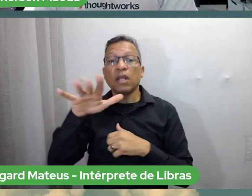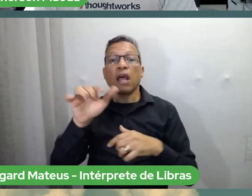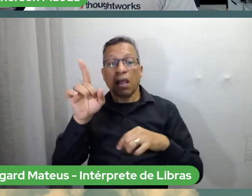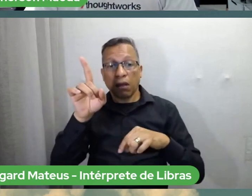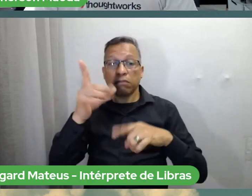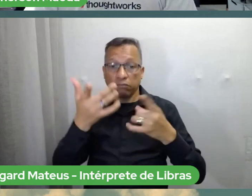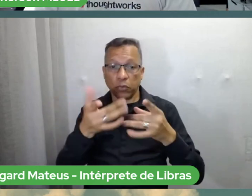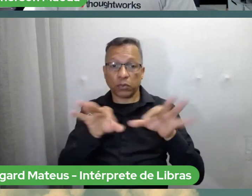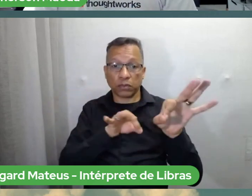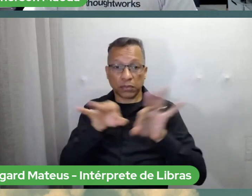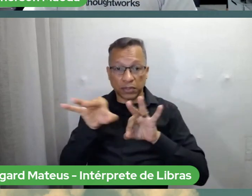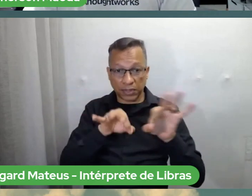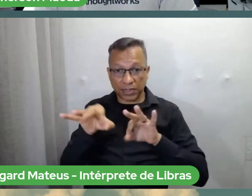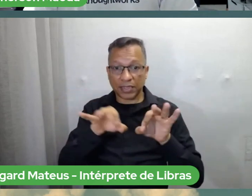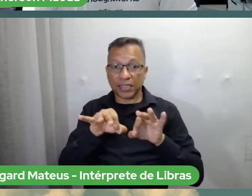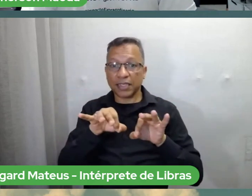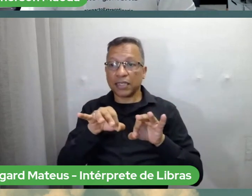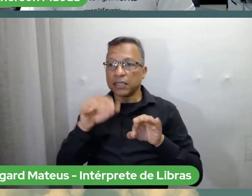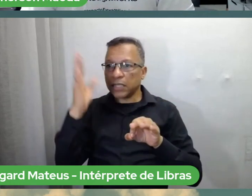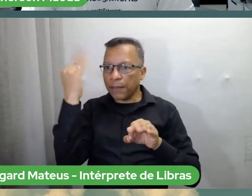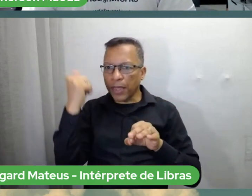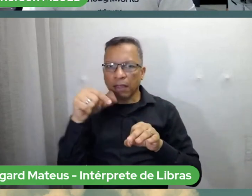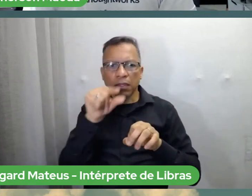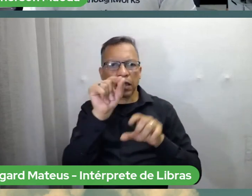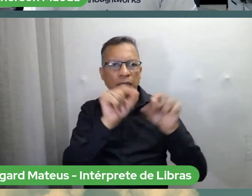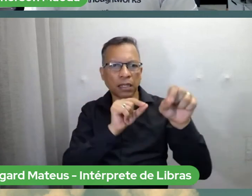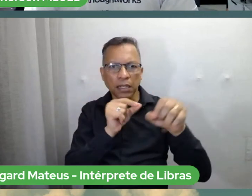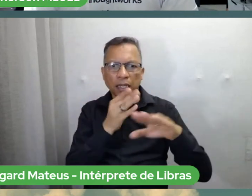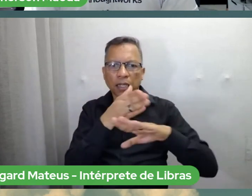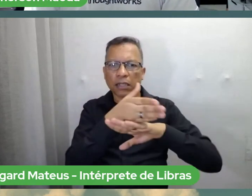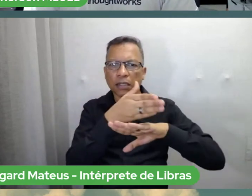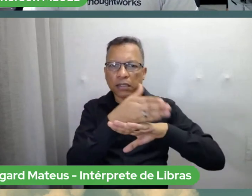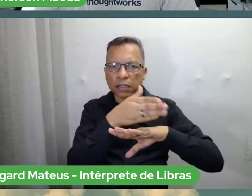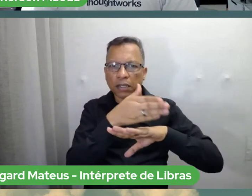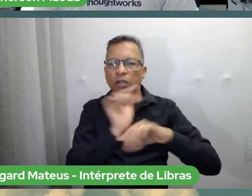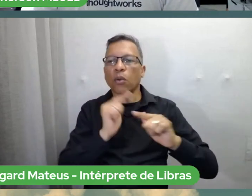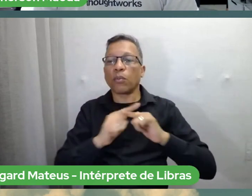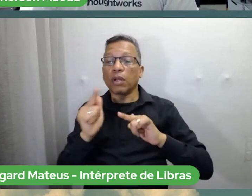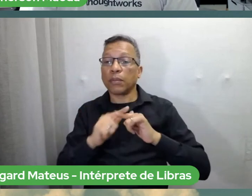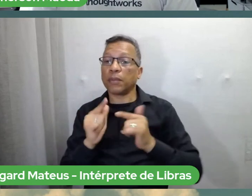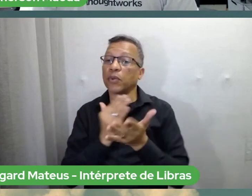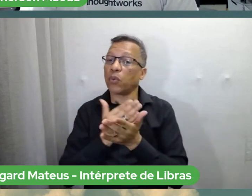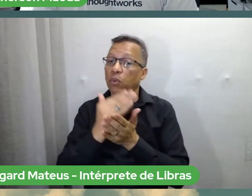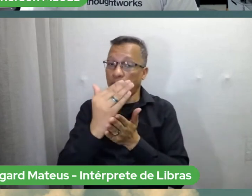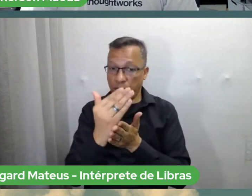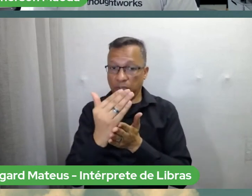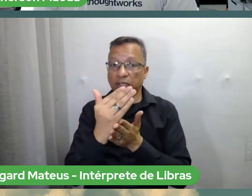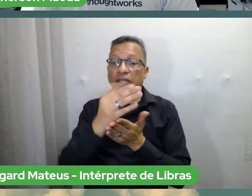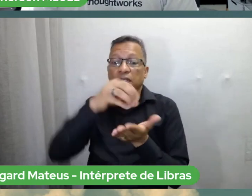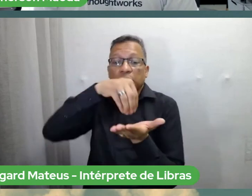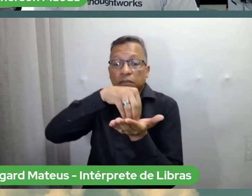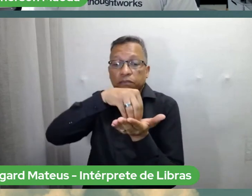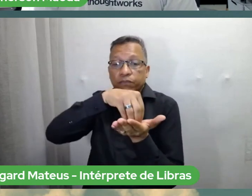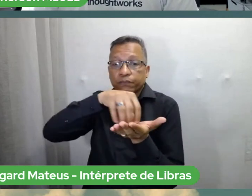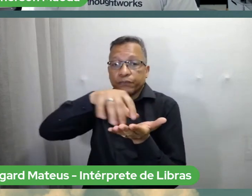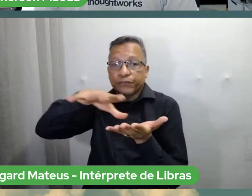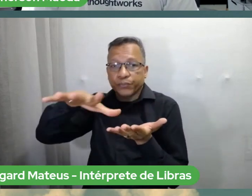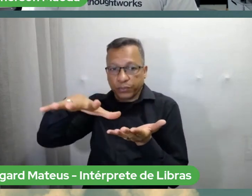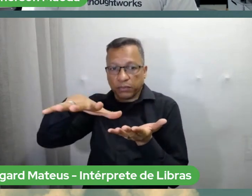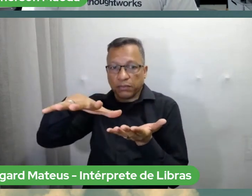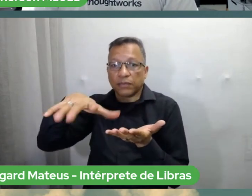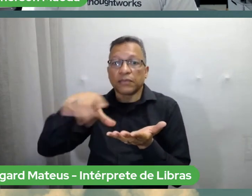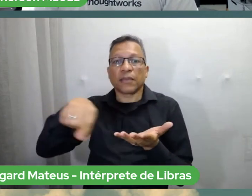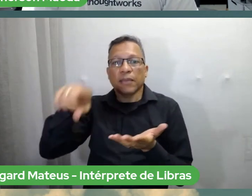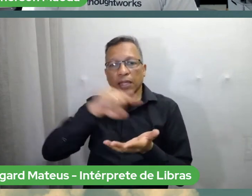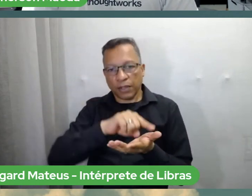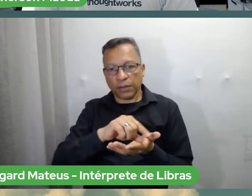Então, identificar os domínios, identificar um problema inicial para ser resolvido, aí você começa a descentralizá-lo. O Data Lake provavelmente você vai continuar a usar